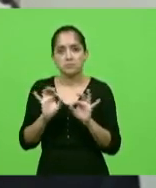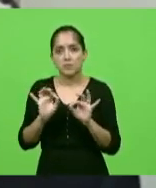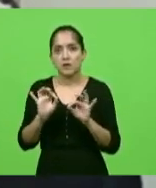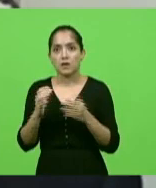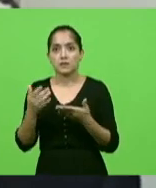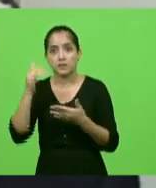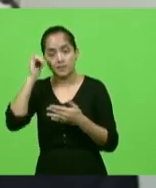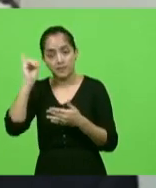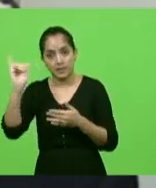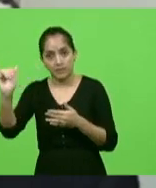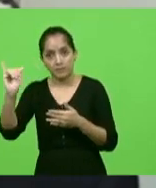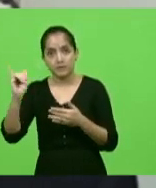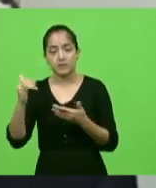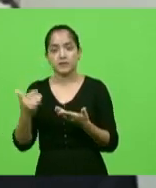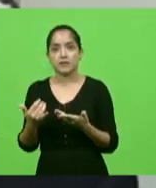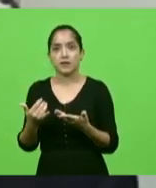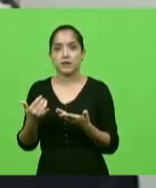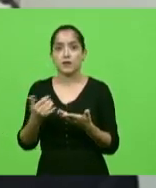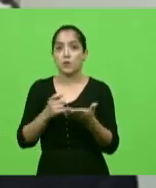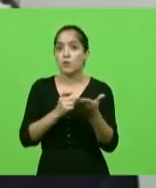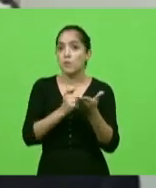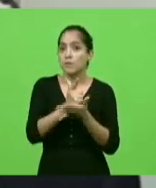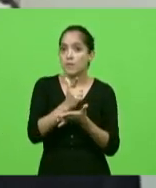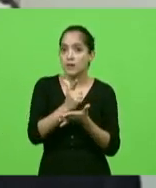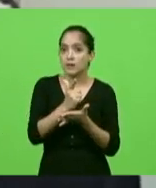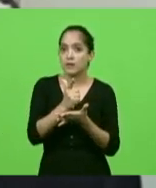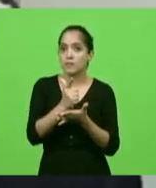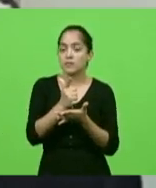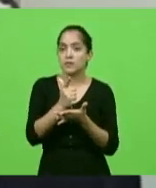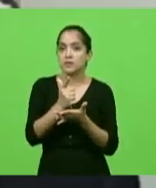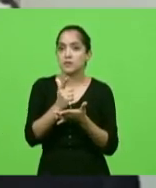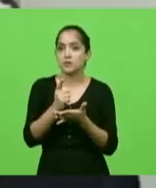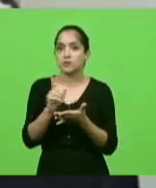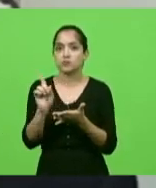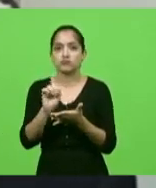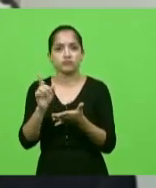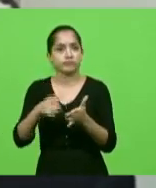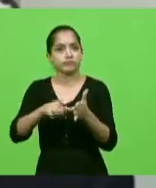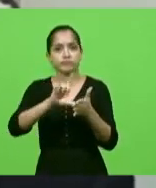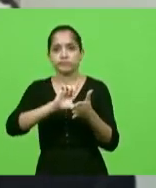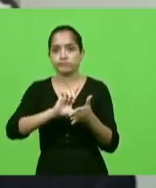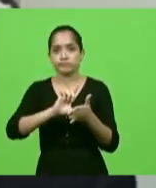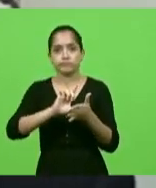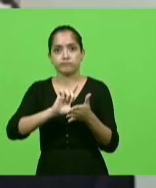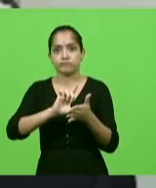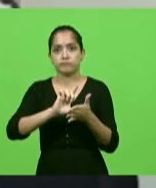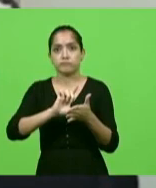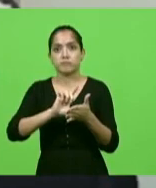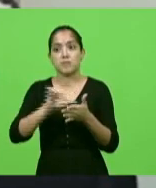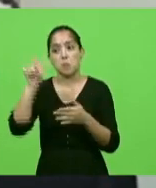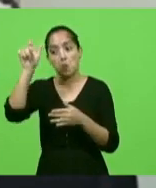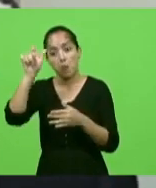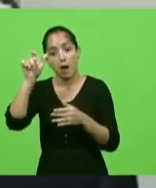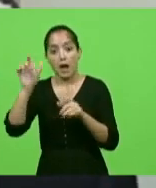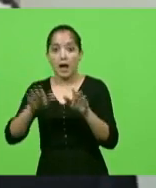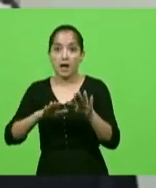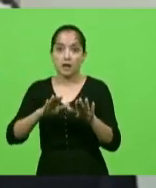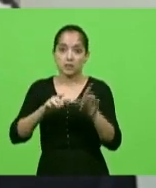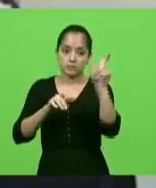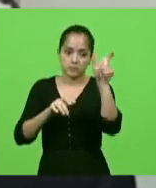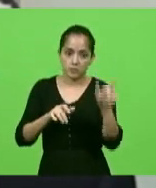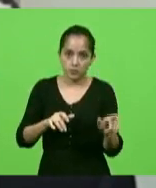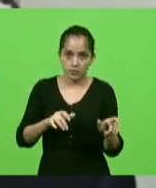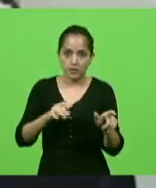evitar é ser enfadonho o pagamento não foi antecipado alguém a testou no